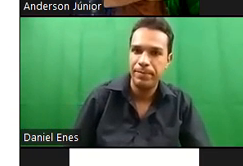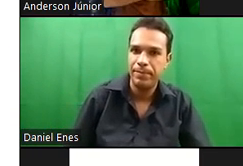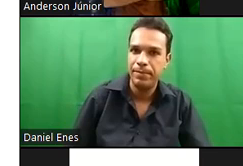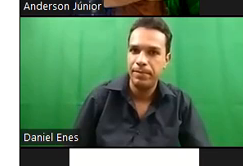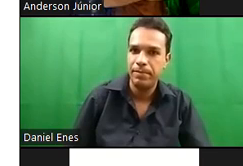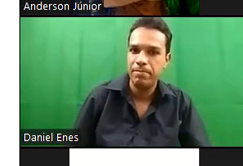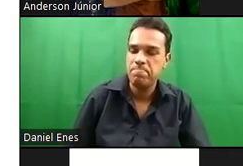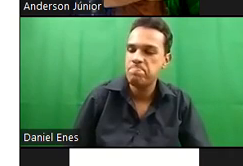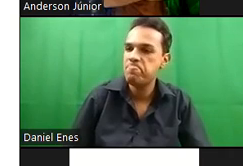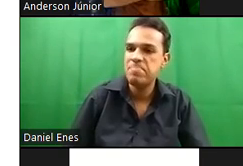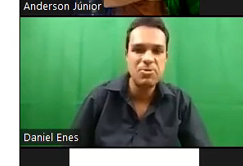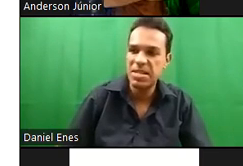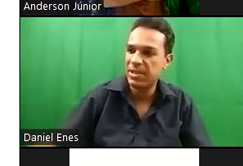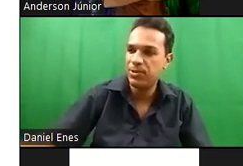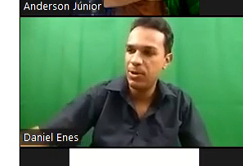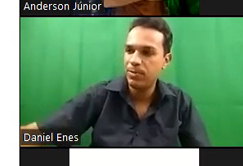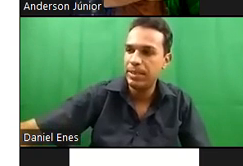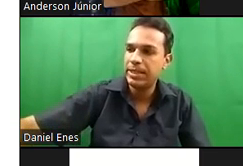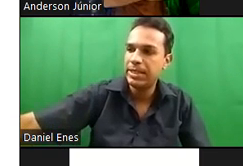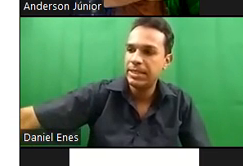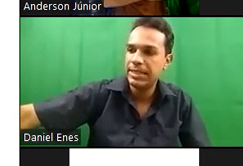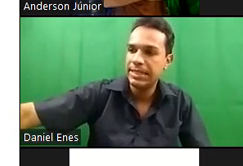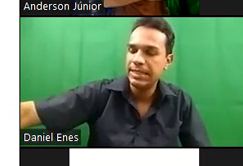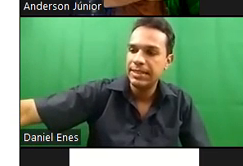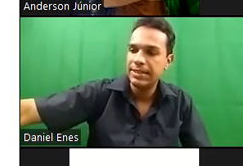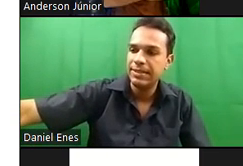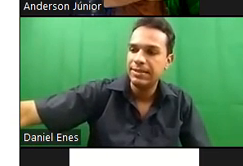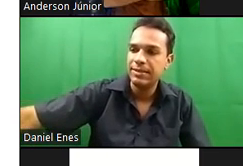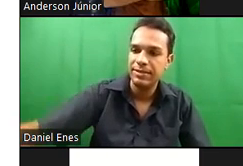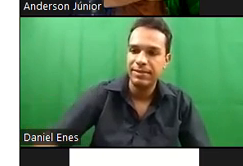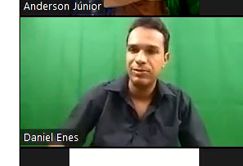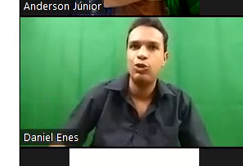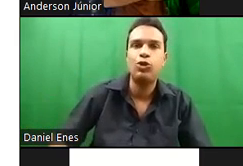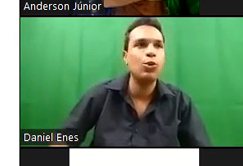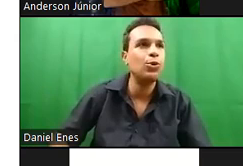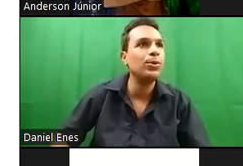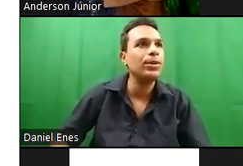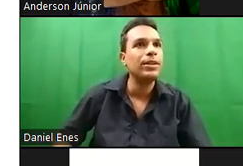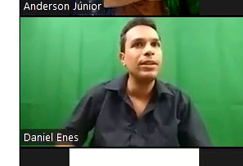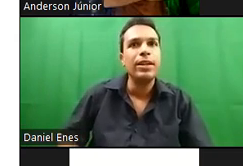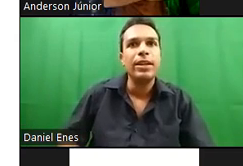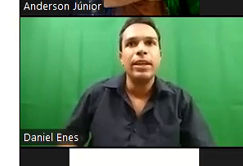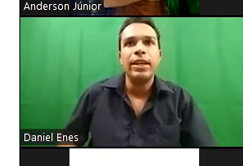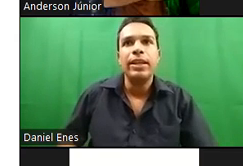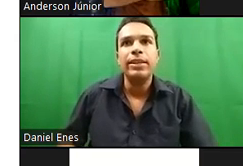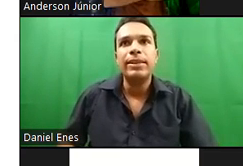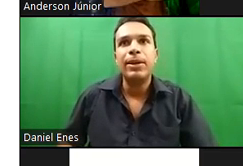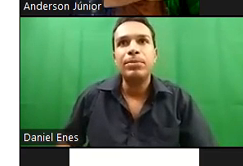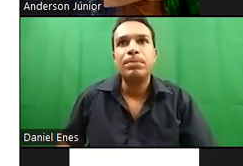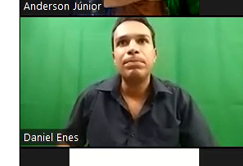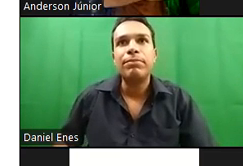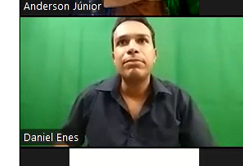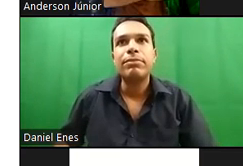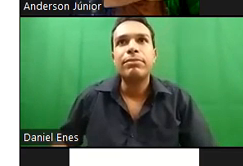Almir. Não conheço Almir. Eu até te mando o Facebook dele. Show.